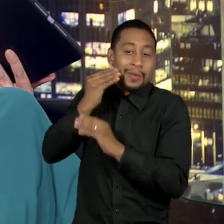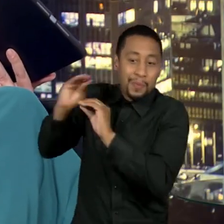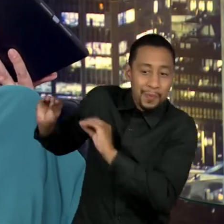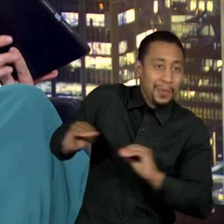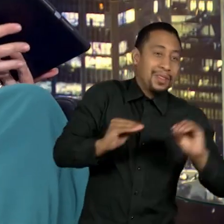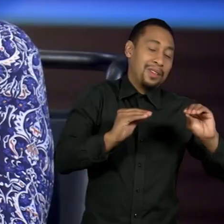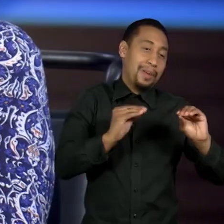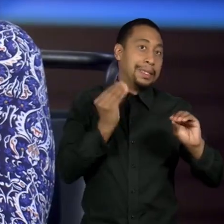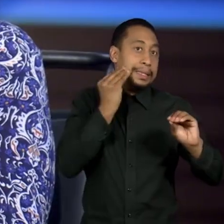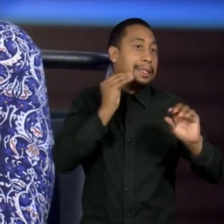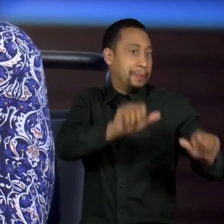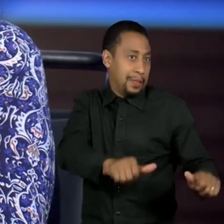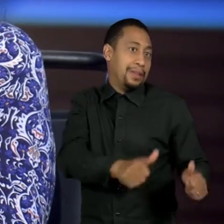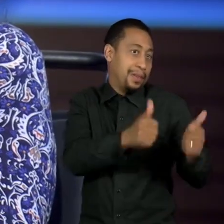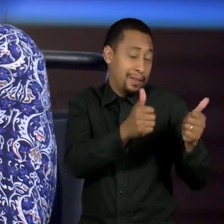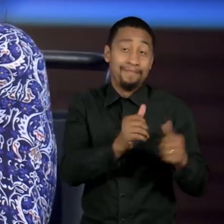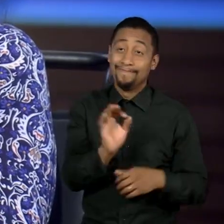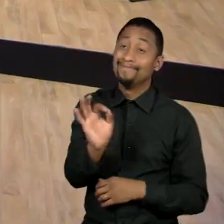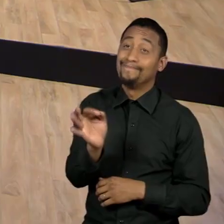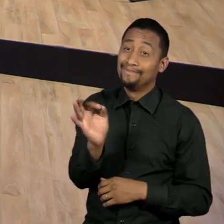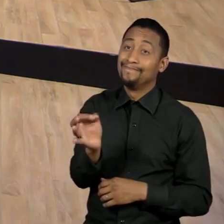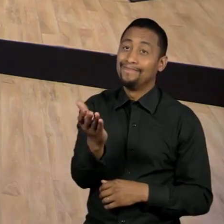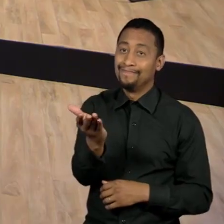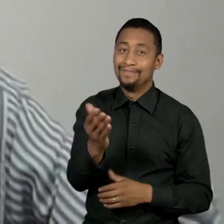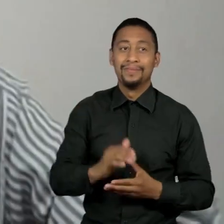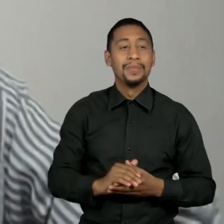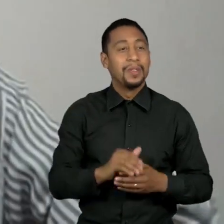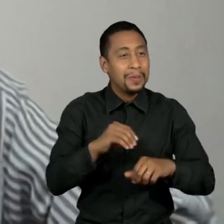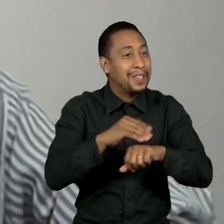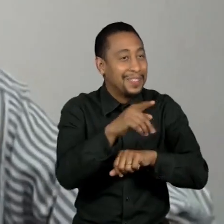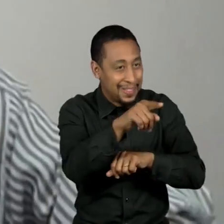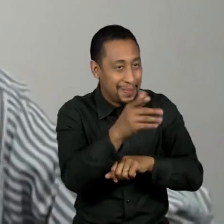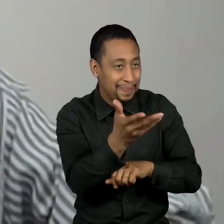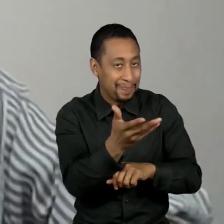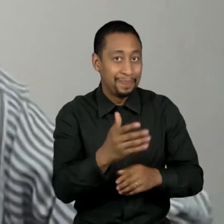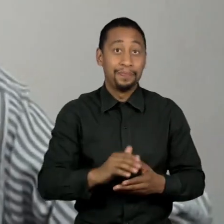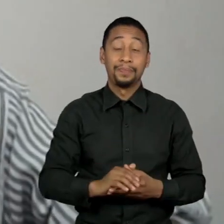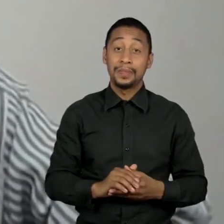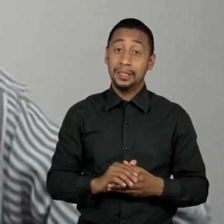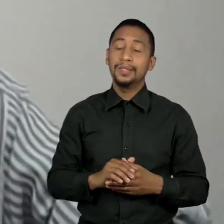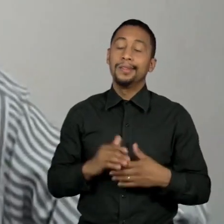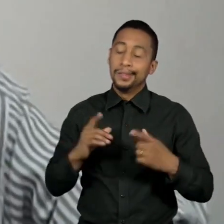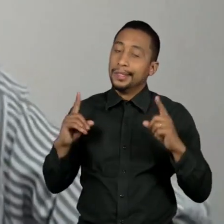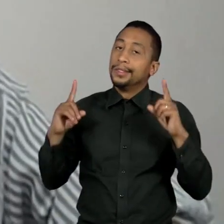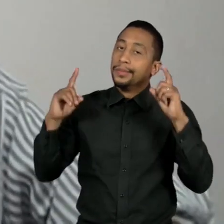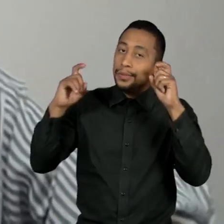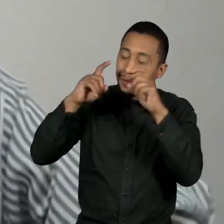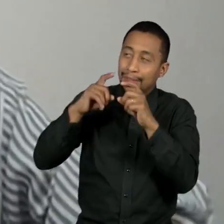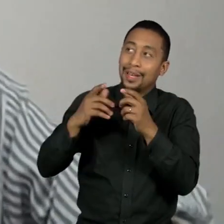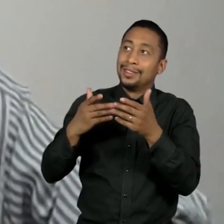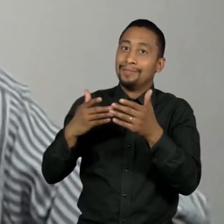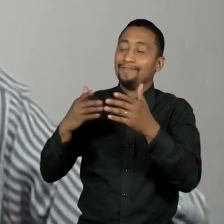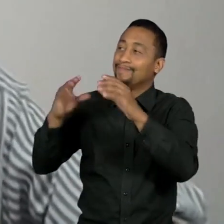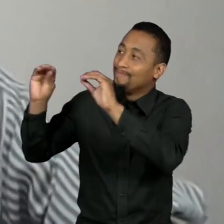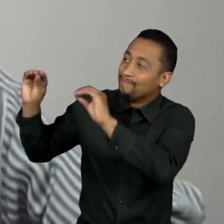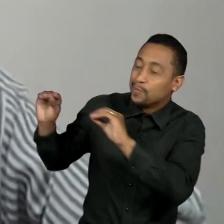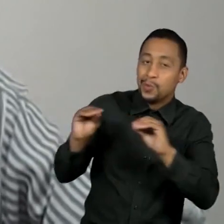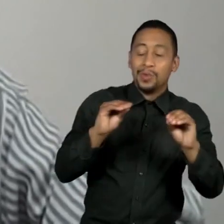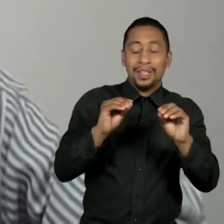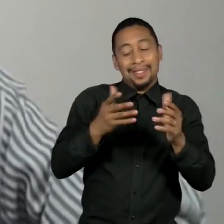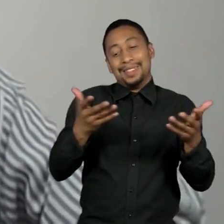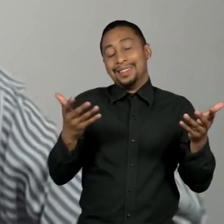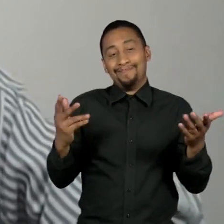que o Brasil também já foi país de origem de refugiados durante o regime militar. E que nós sejamos, aqui no Brasil,